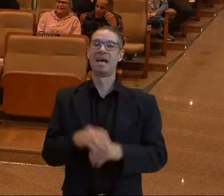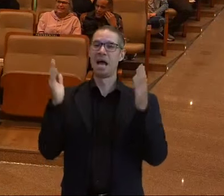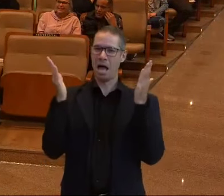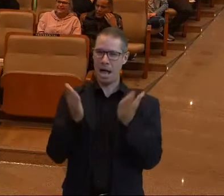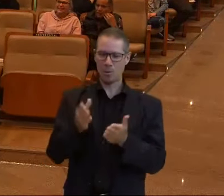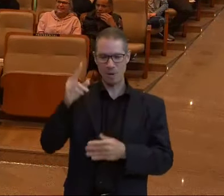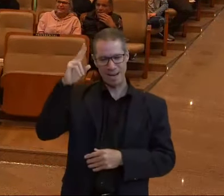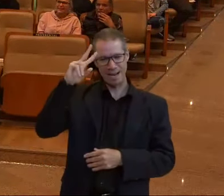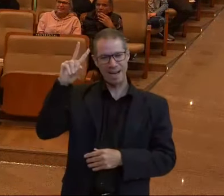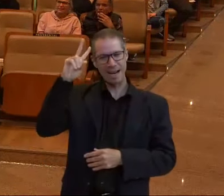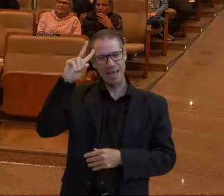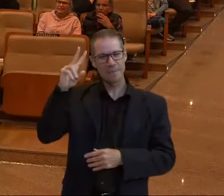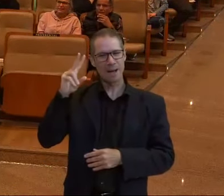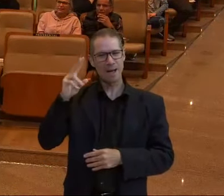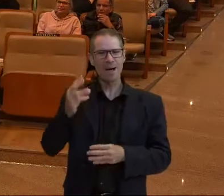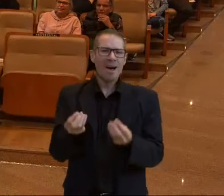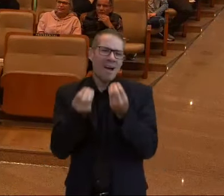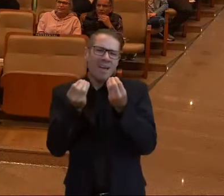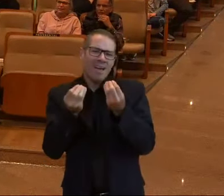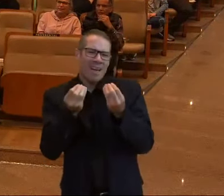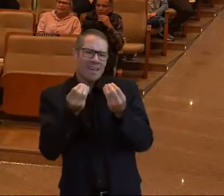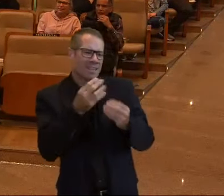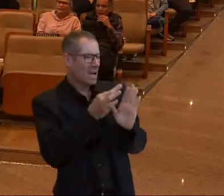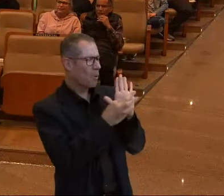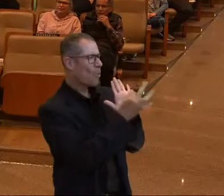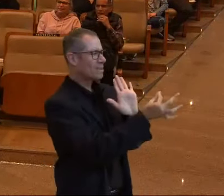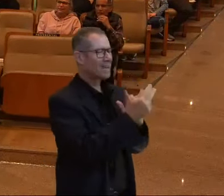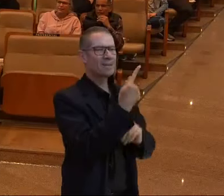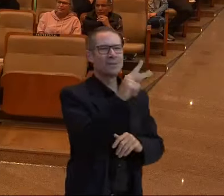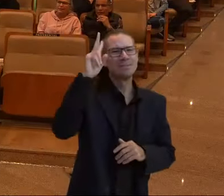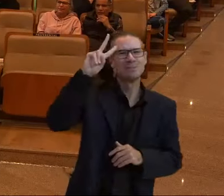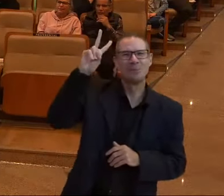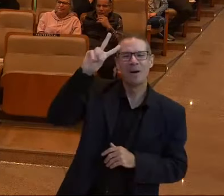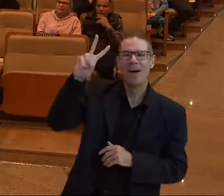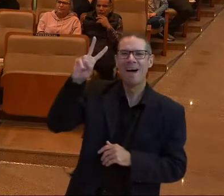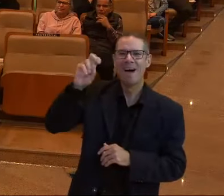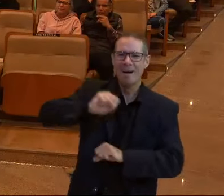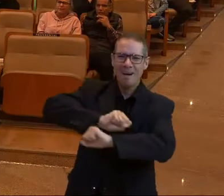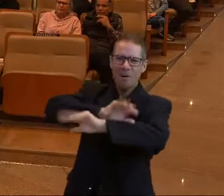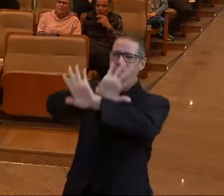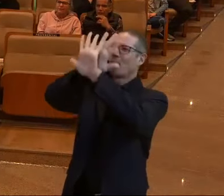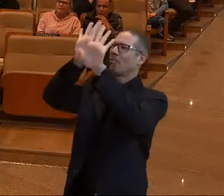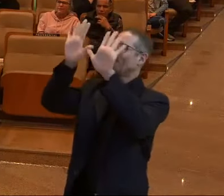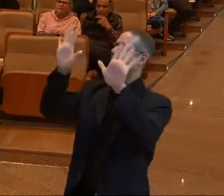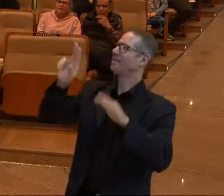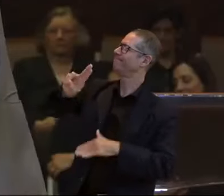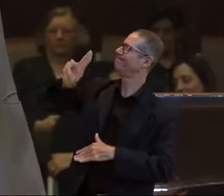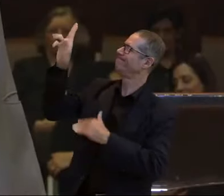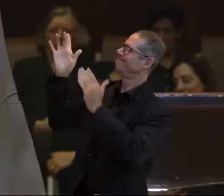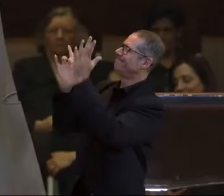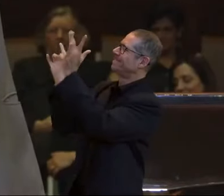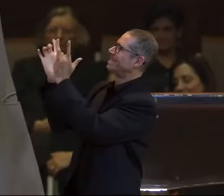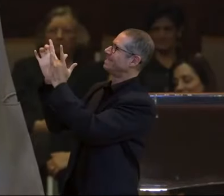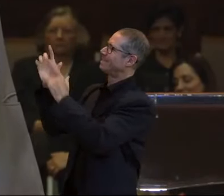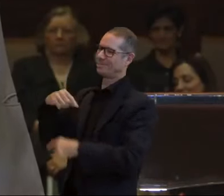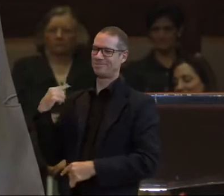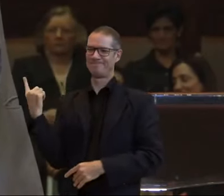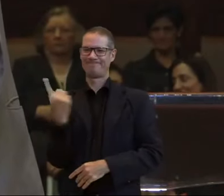Agora lembra disso, para que que você está contando essa história? Para glorificar o nome de Jesus, o nosso